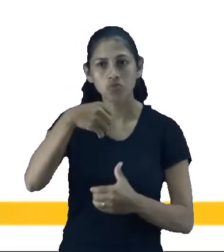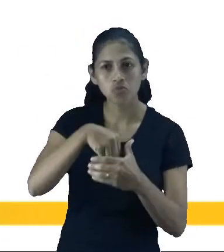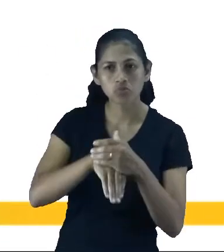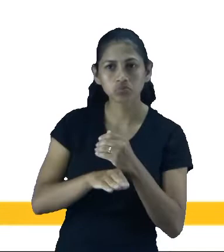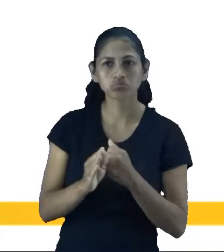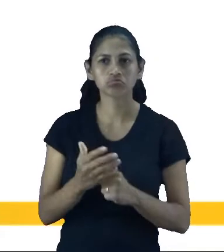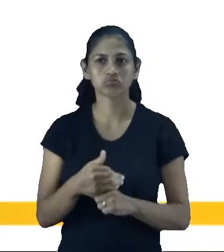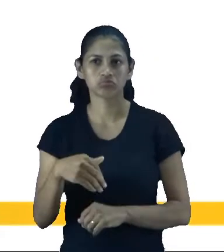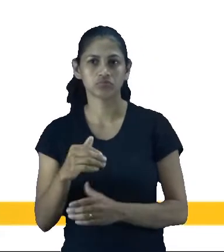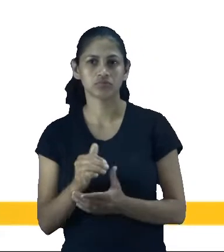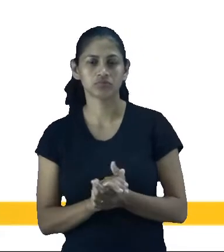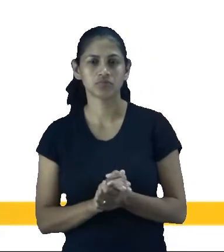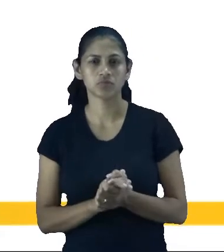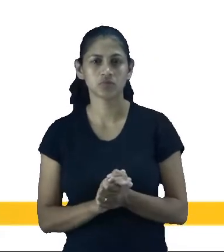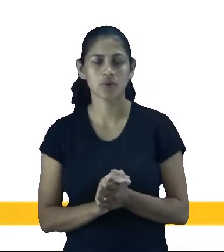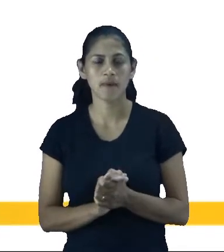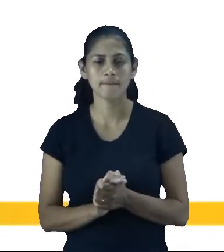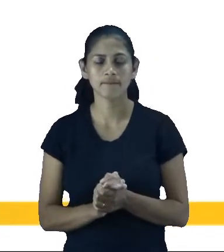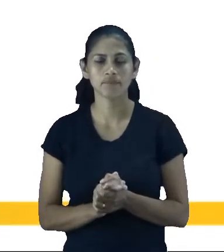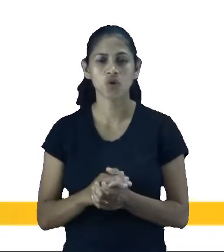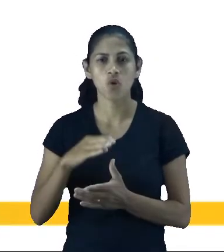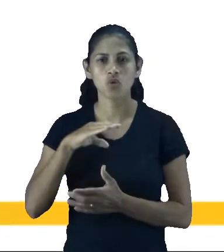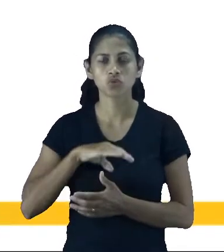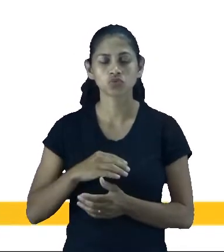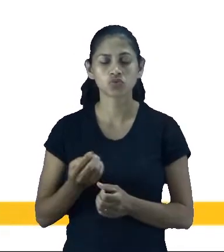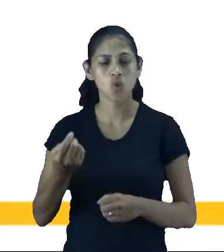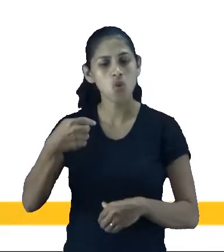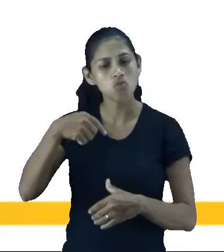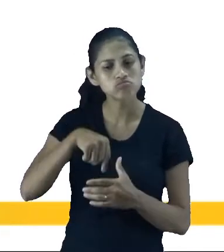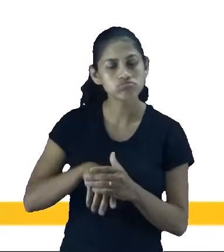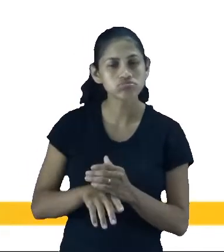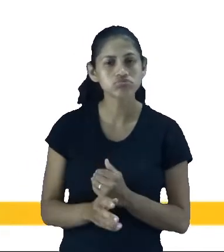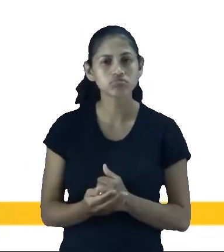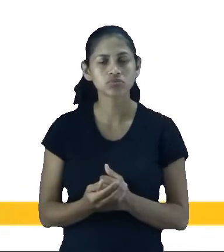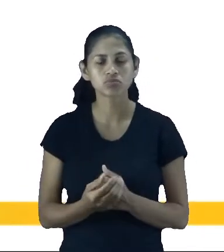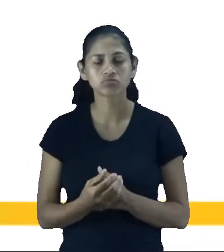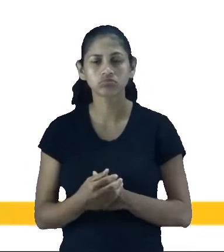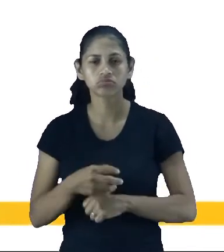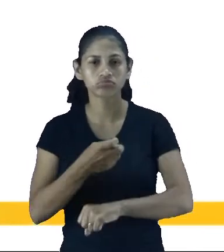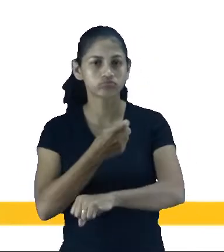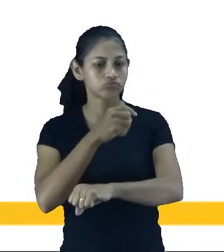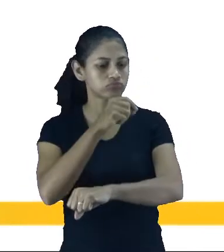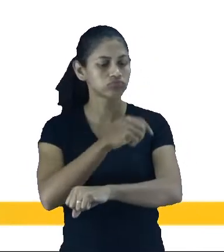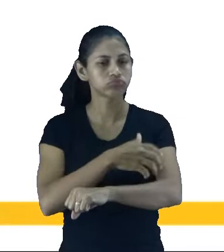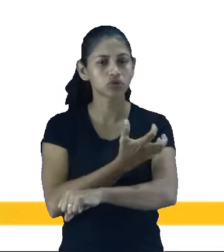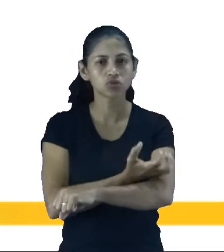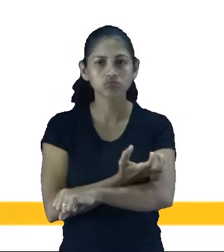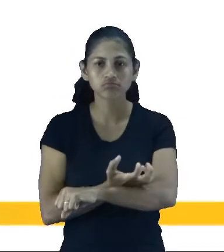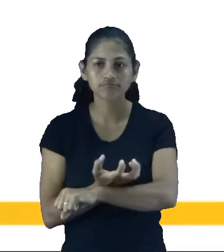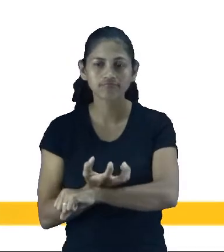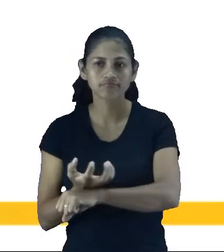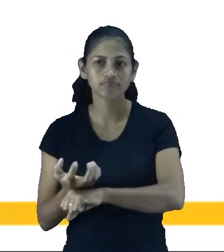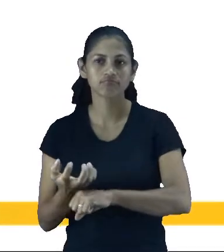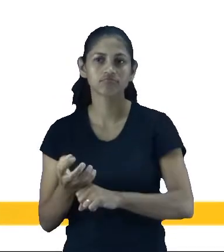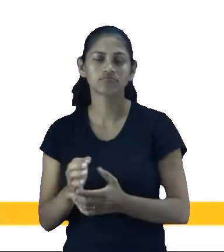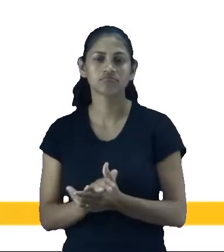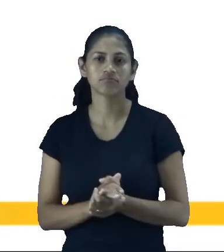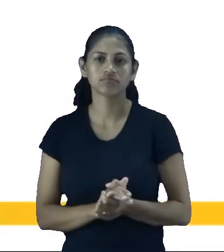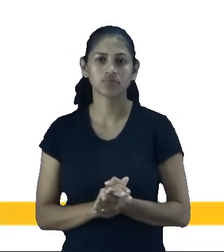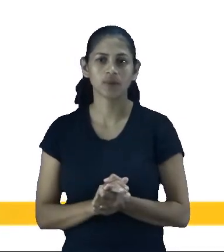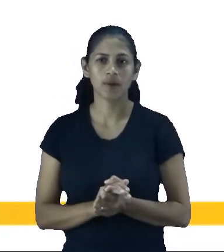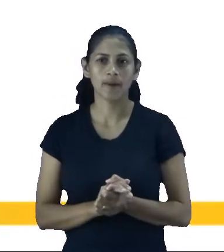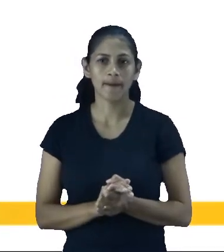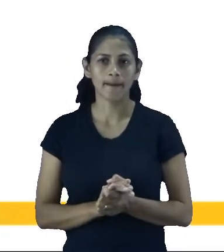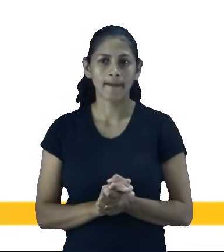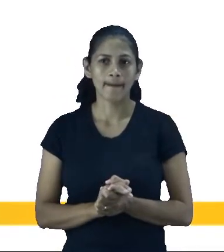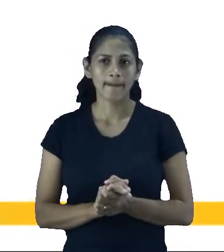Os portugueses introduziram muitas espécies novas de plantas na colônia, atualmente muito identificadas no